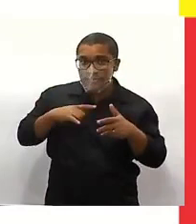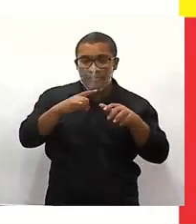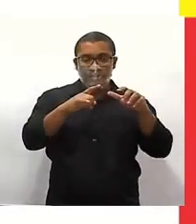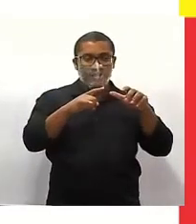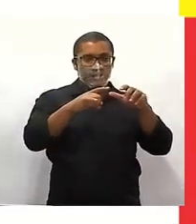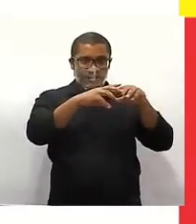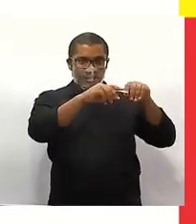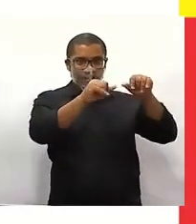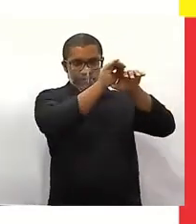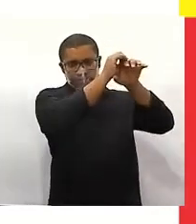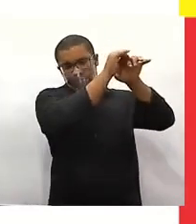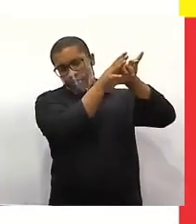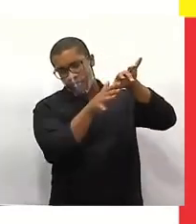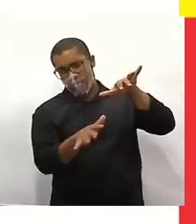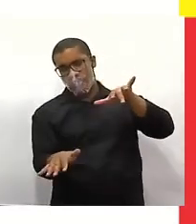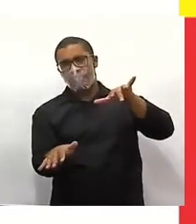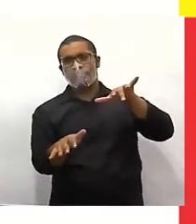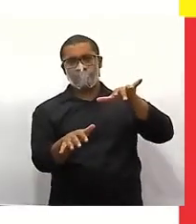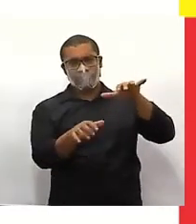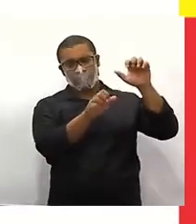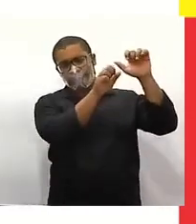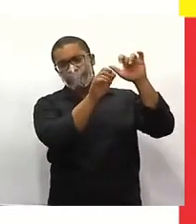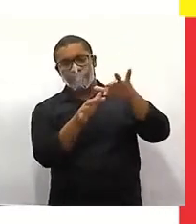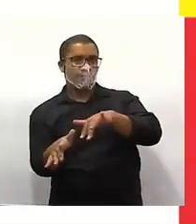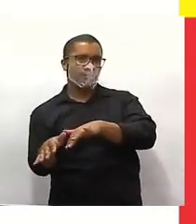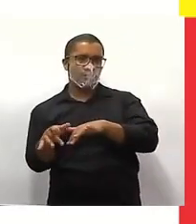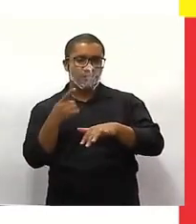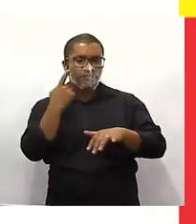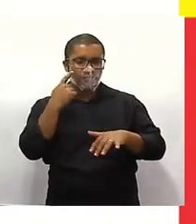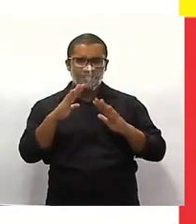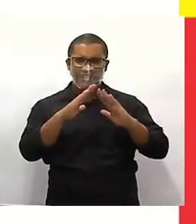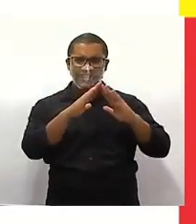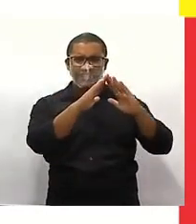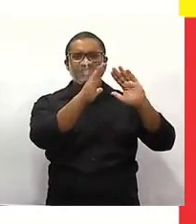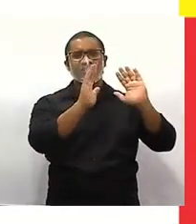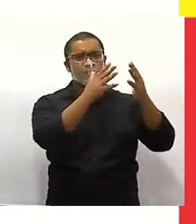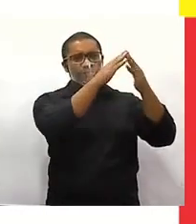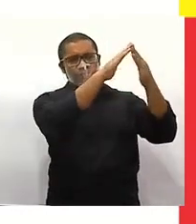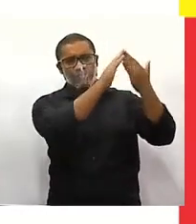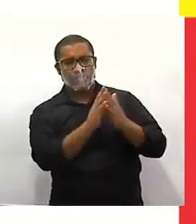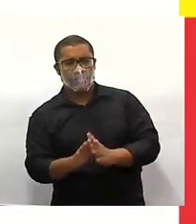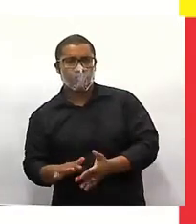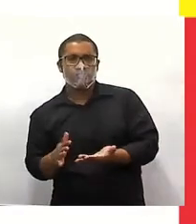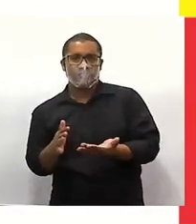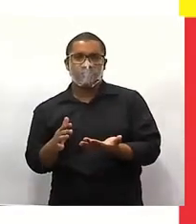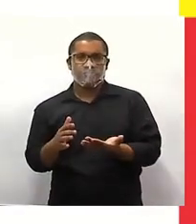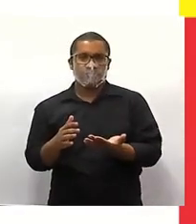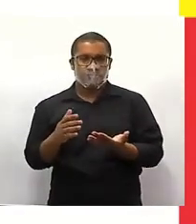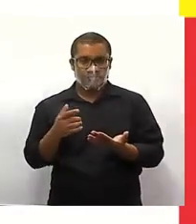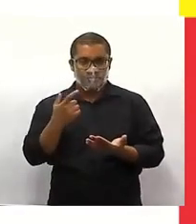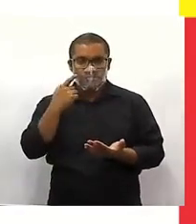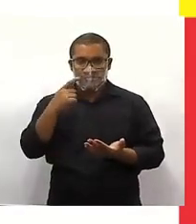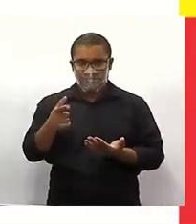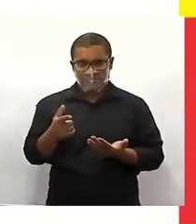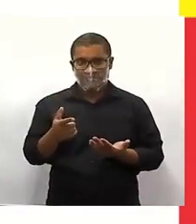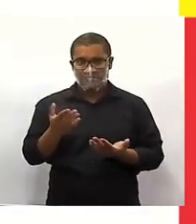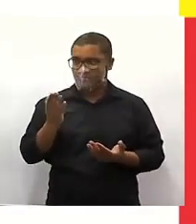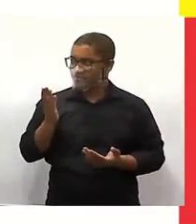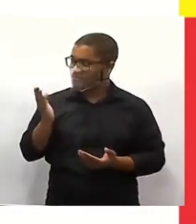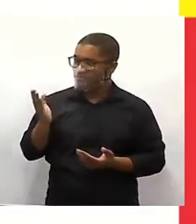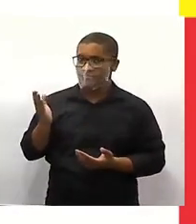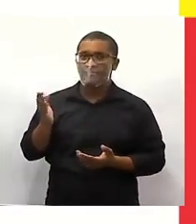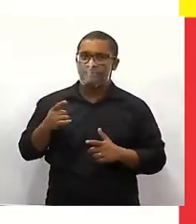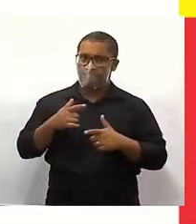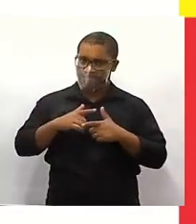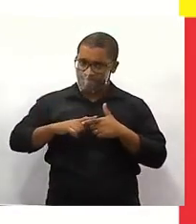Não é? Você está vendo ali uma casa, você está vendo que uma já desabou, né? Está vendo a encosta deslizando. Problema